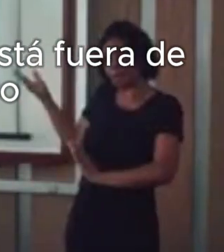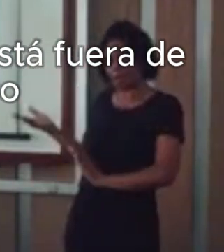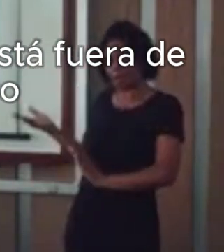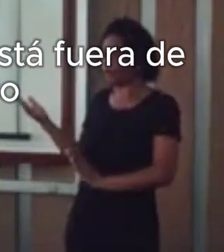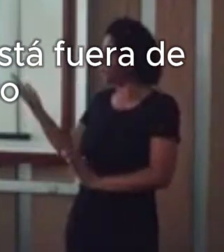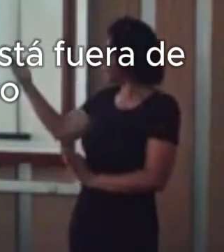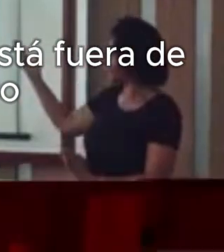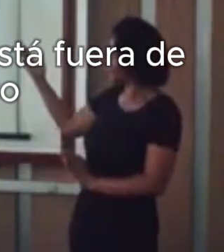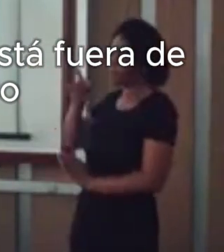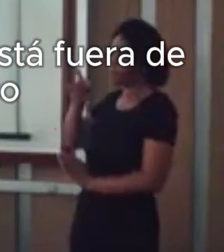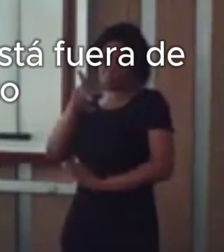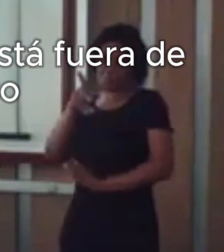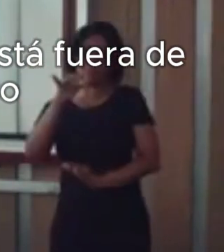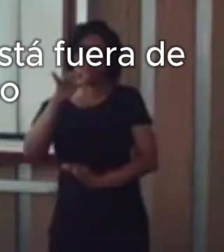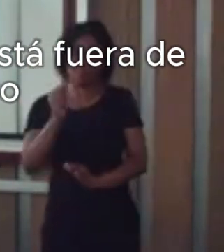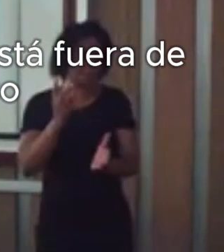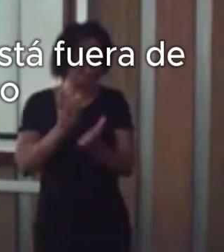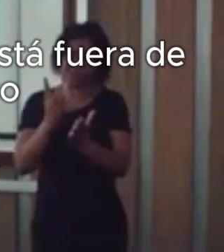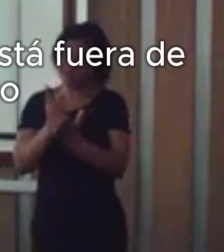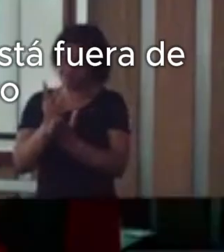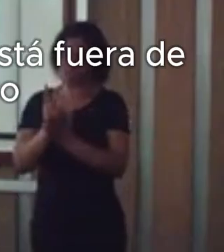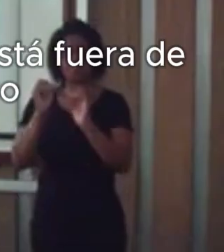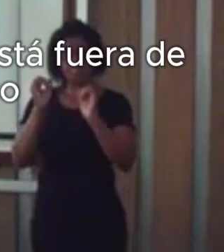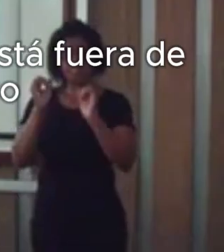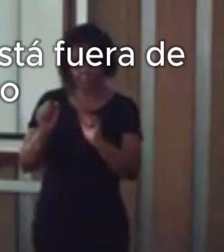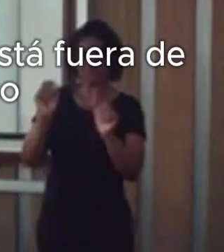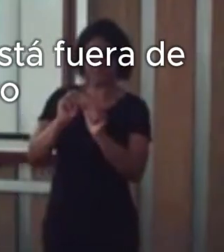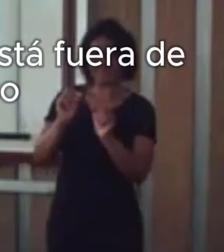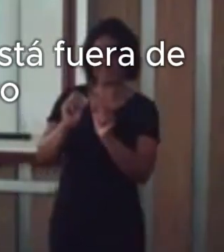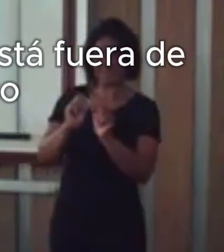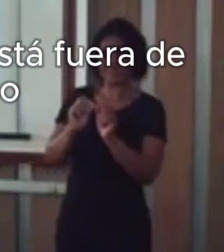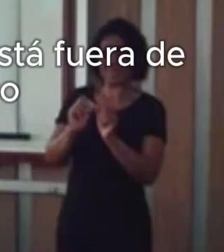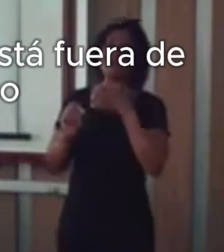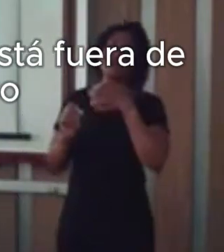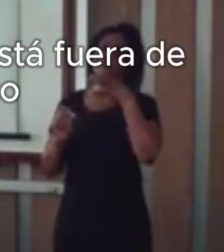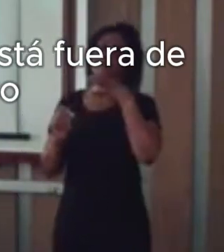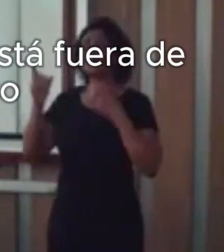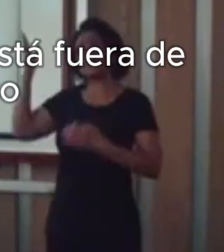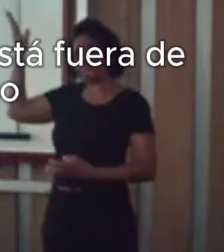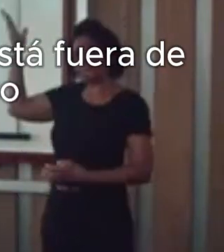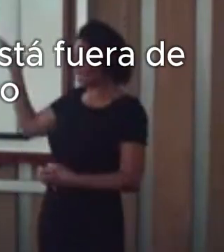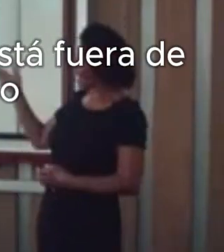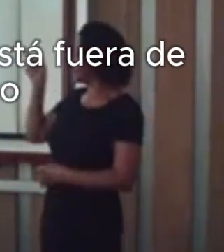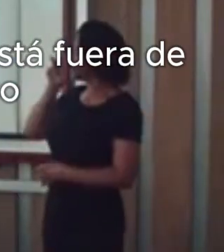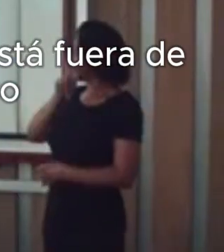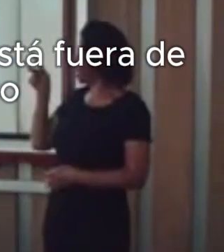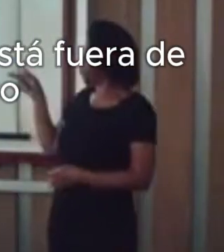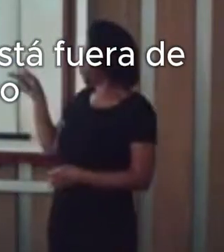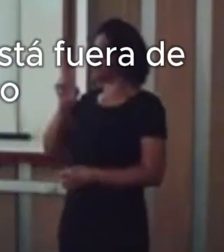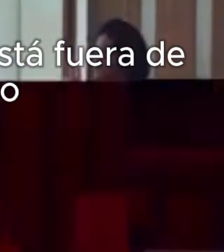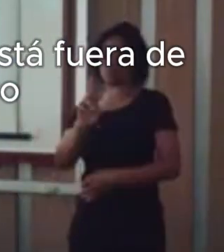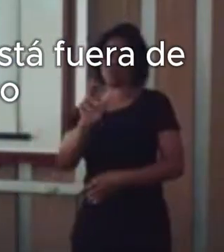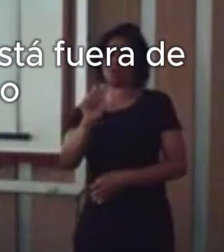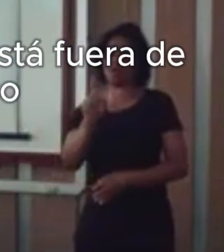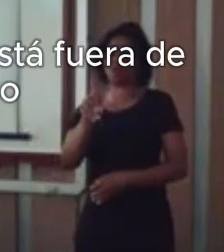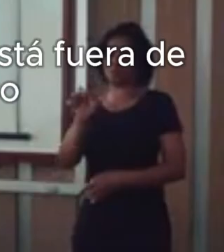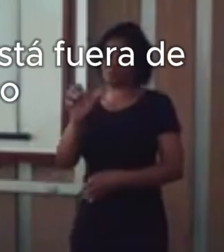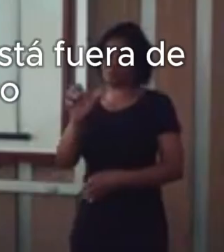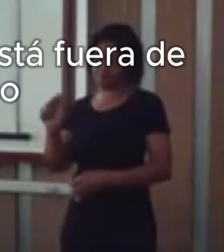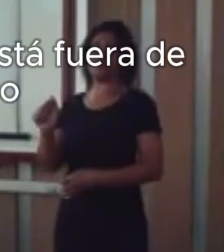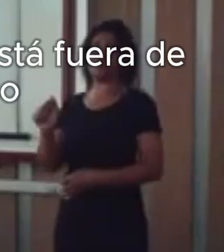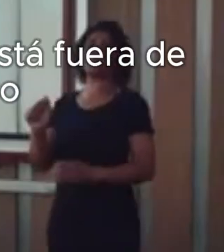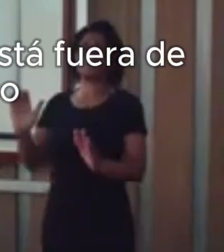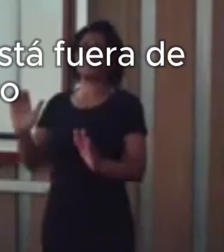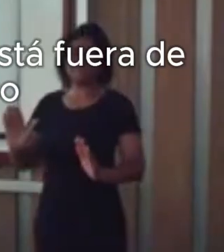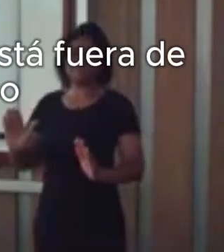esse aqui é o meu pai, que sempre disse, dá para fazer, qualquer coisa, podemos ir. Esse aqui é o professor Radovan, que foi um